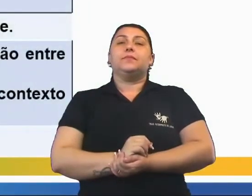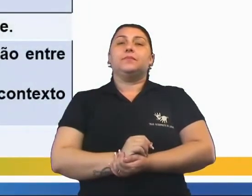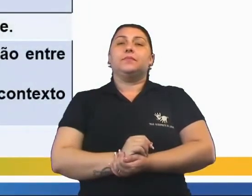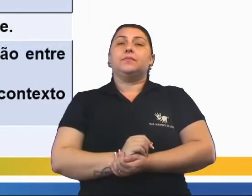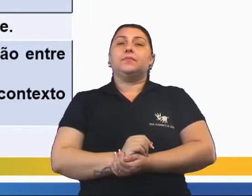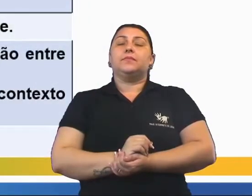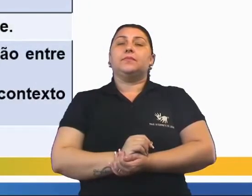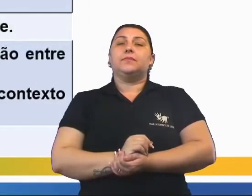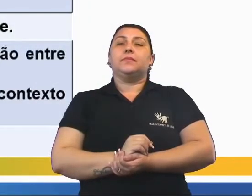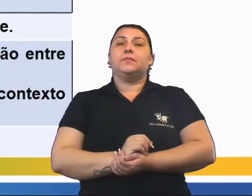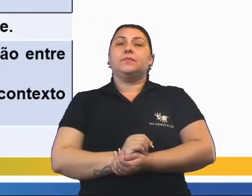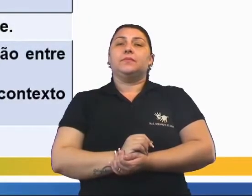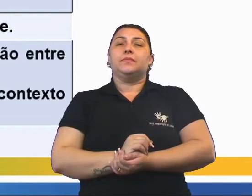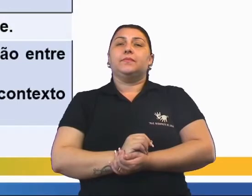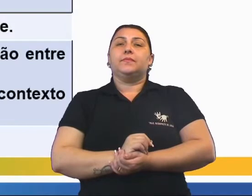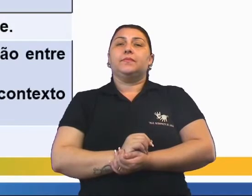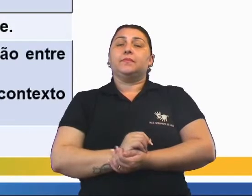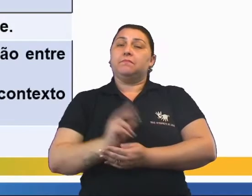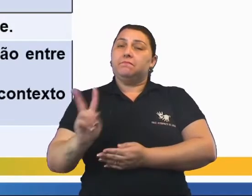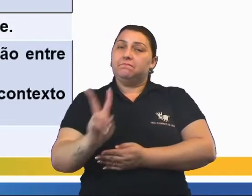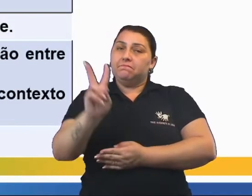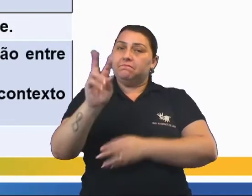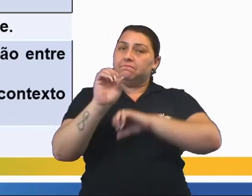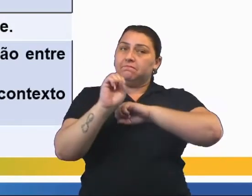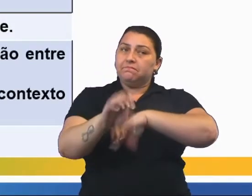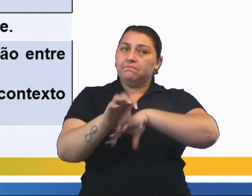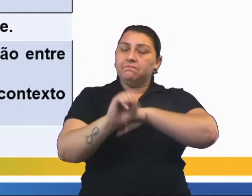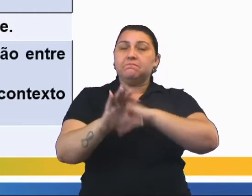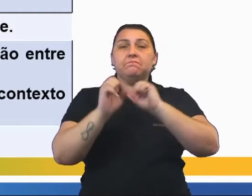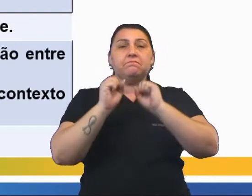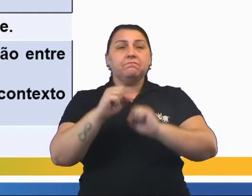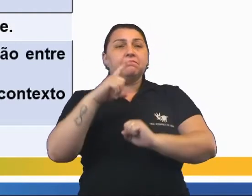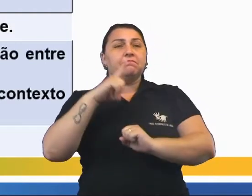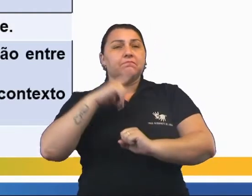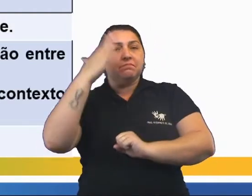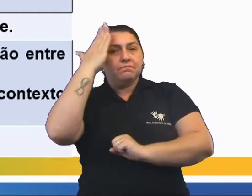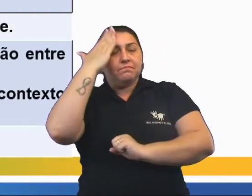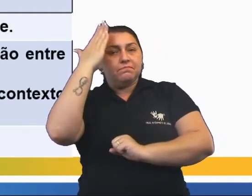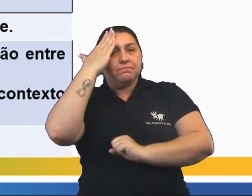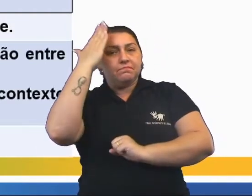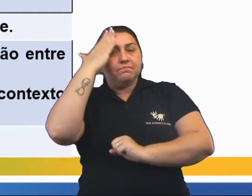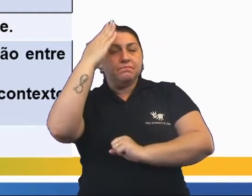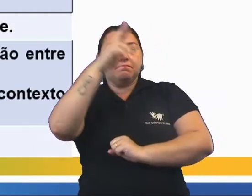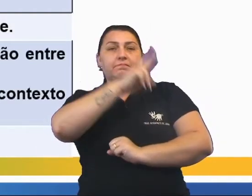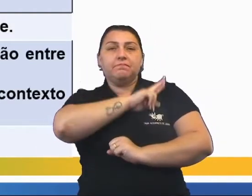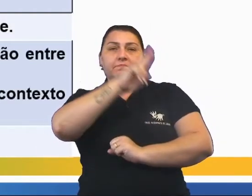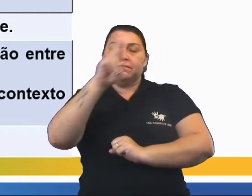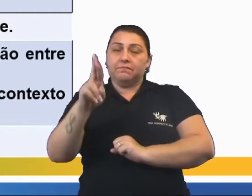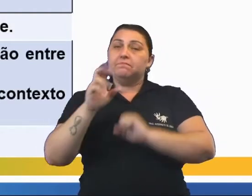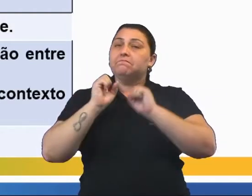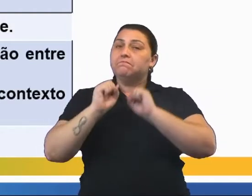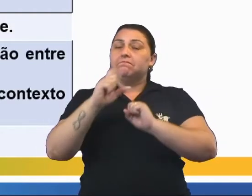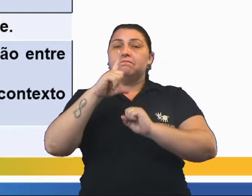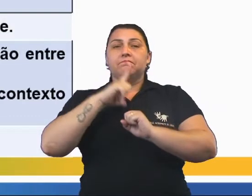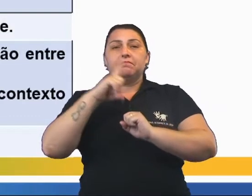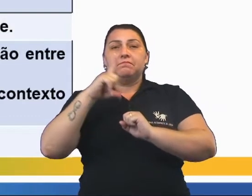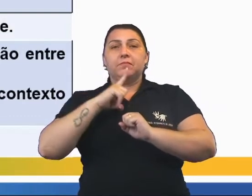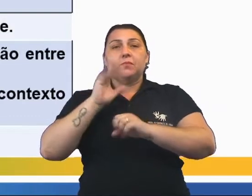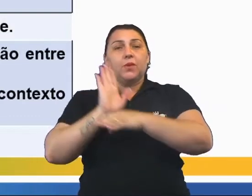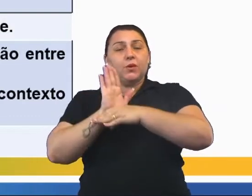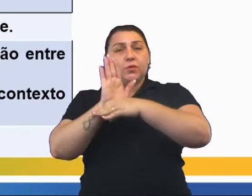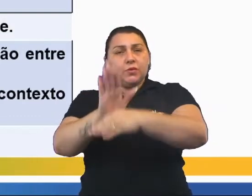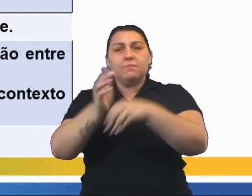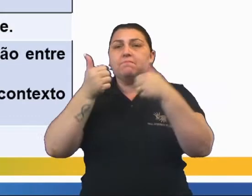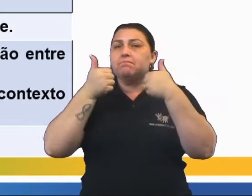aspecto, que é o aspecto que valoriza o ensino para que possa haver uma compreensão daquela religião e para que ela possa ter uma